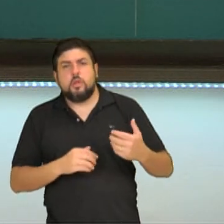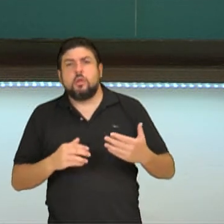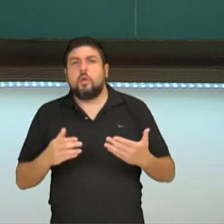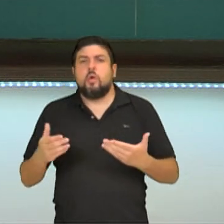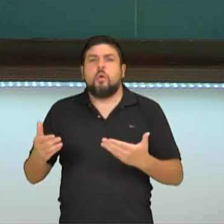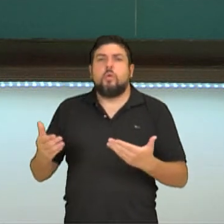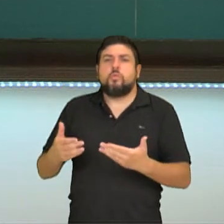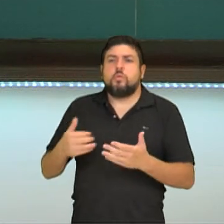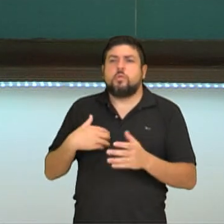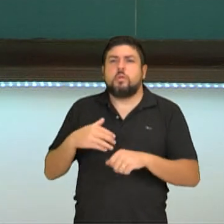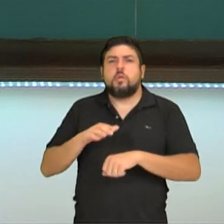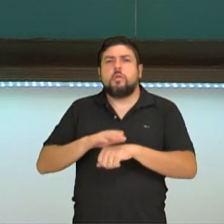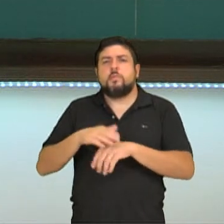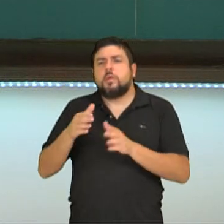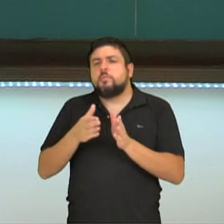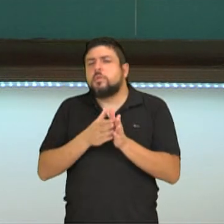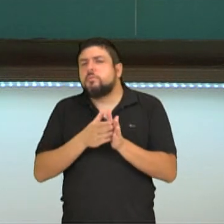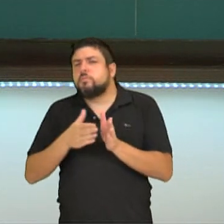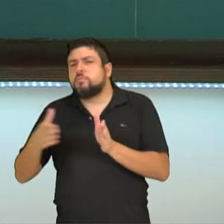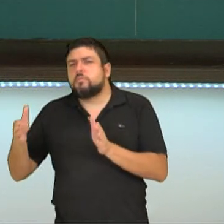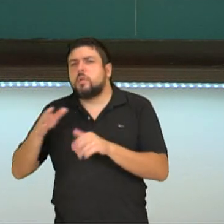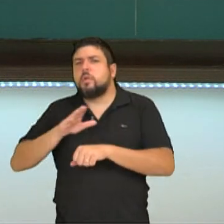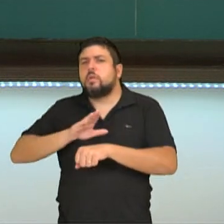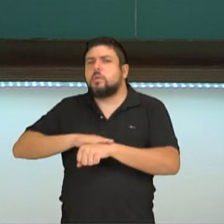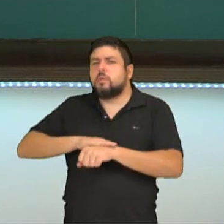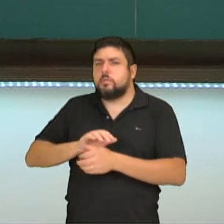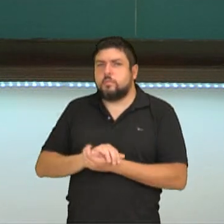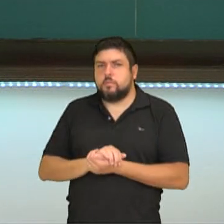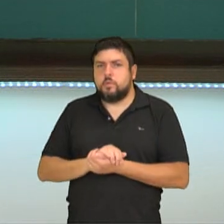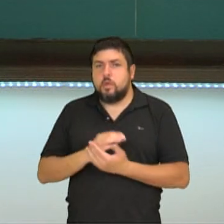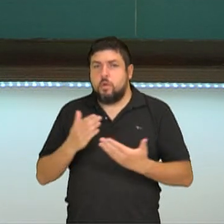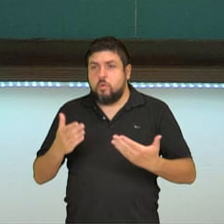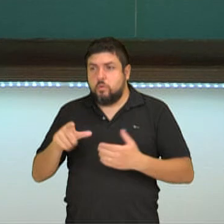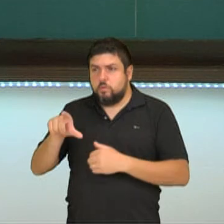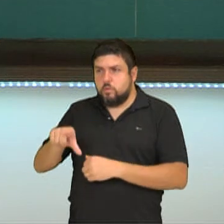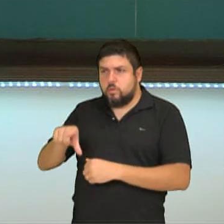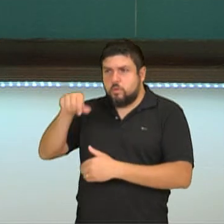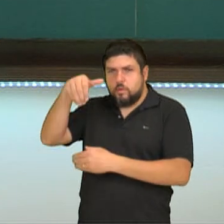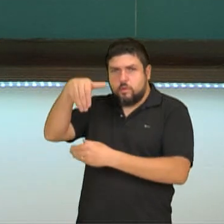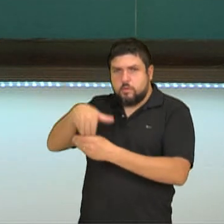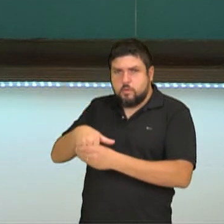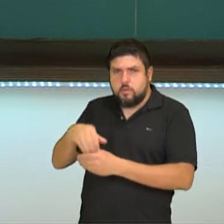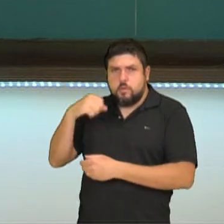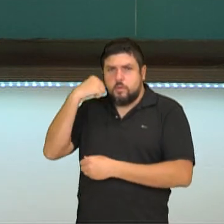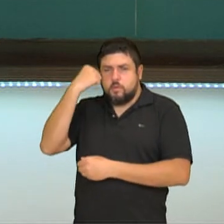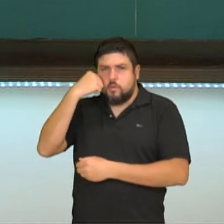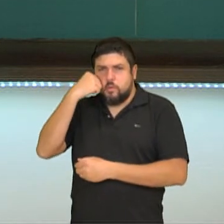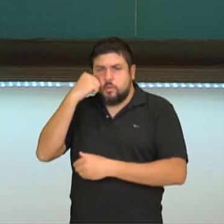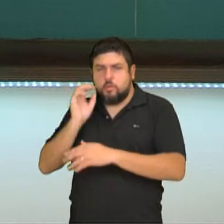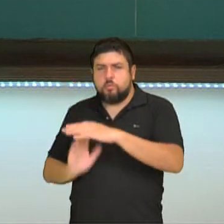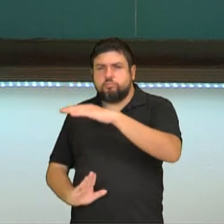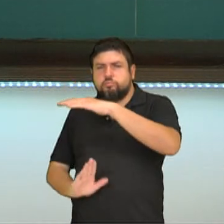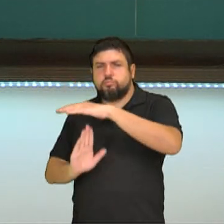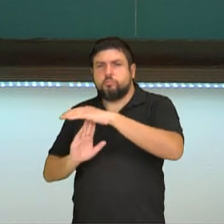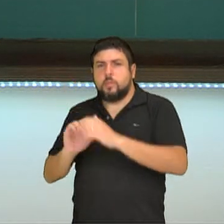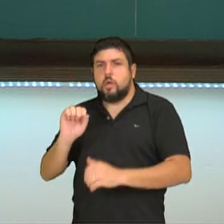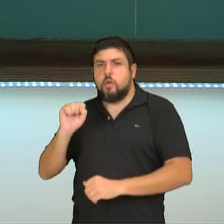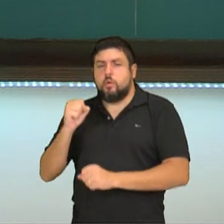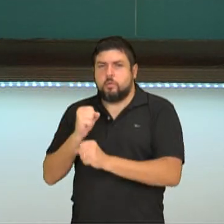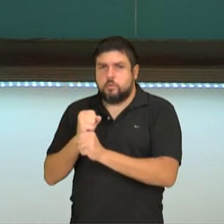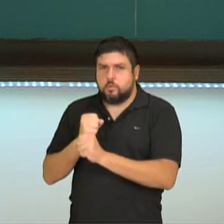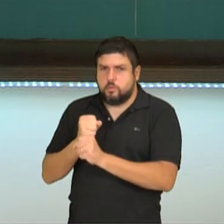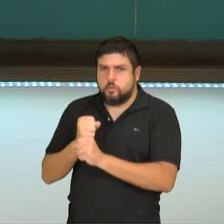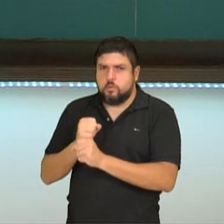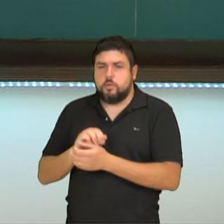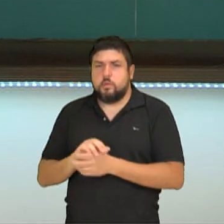mais longo. Então, quando a gente elege um senador, atualmente o senador ele vai ficar 8 anos. Então, não é igual ao mandato de presidente,